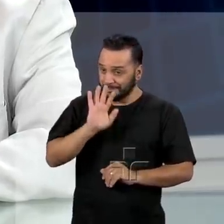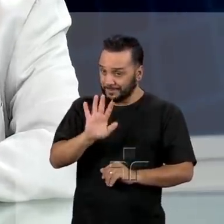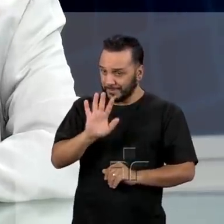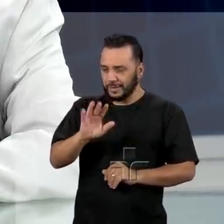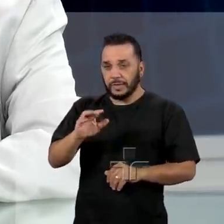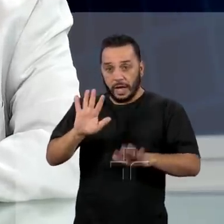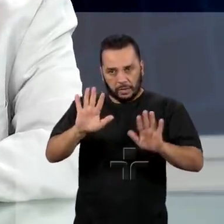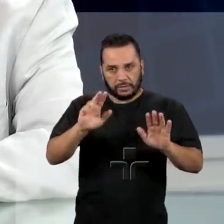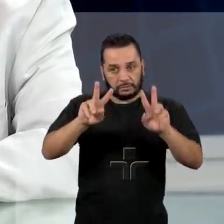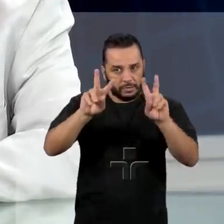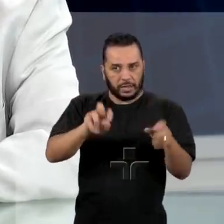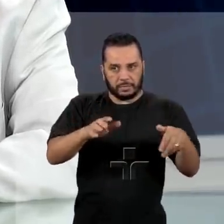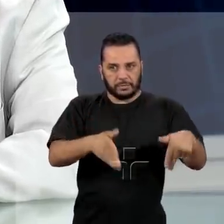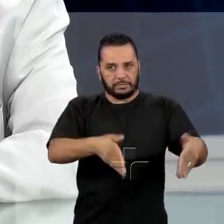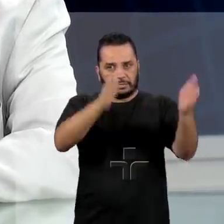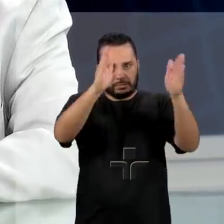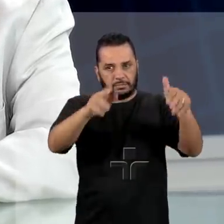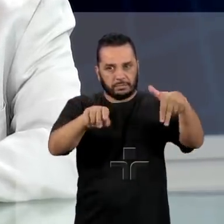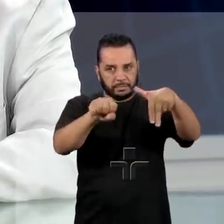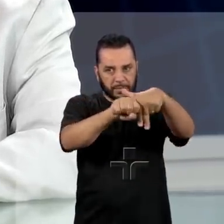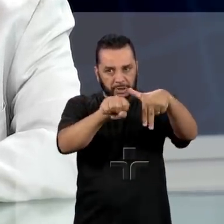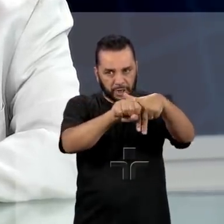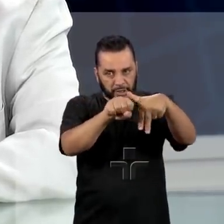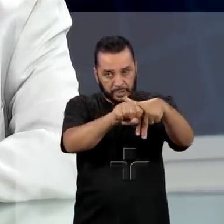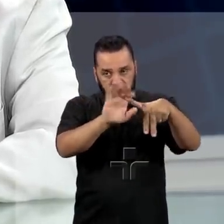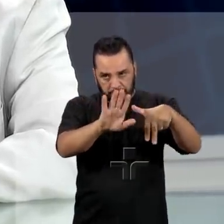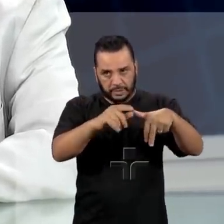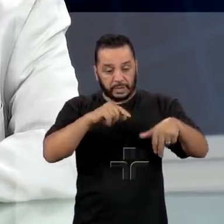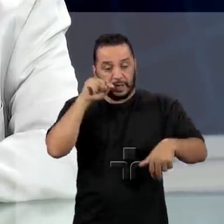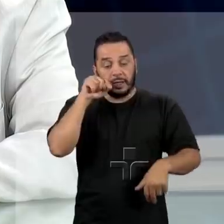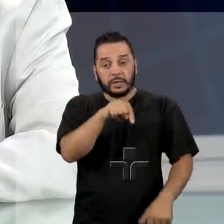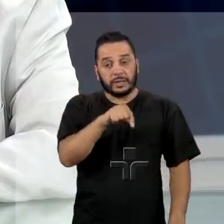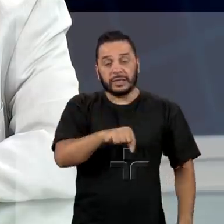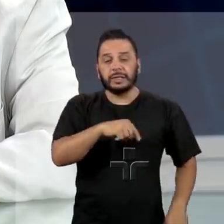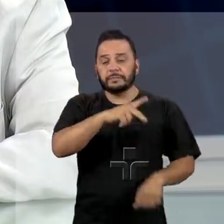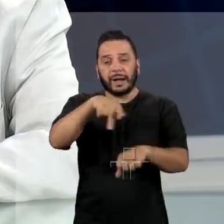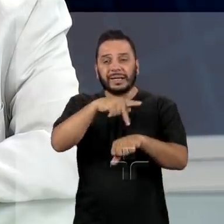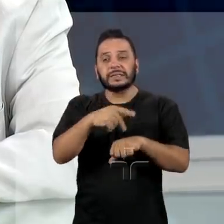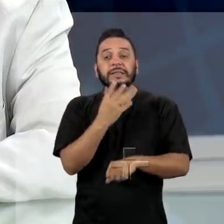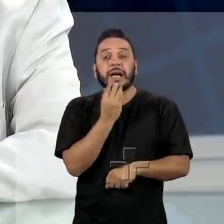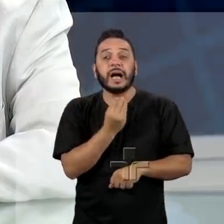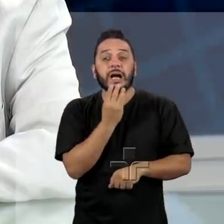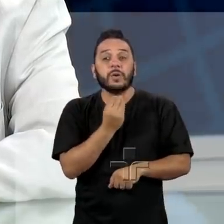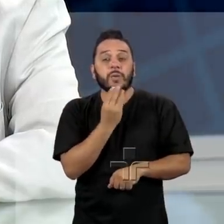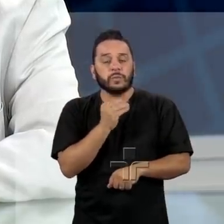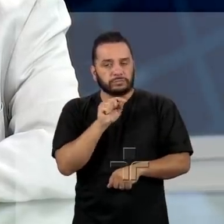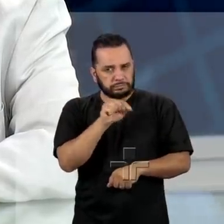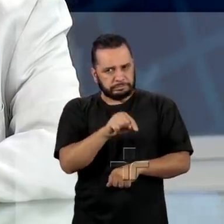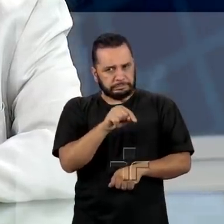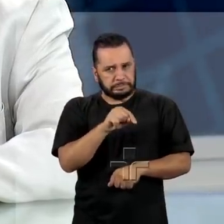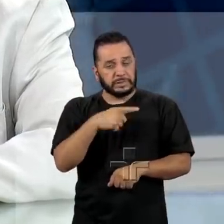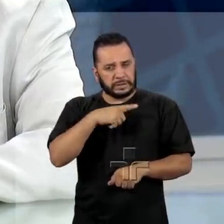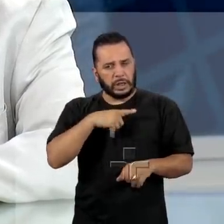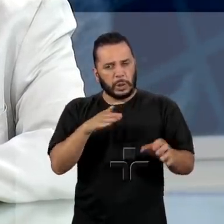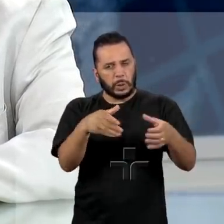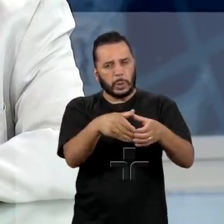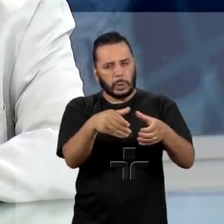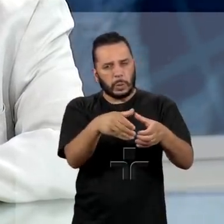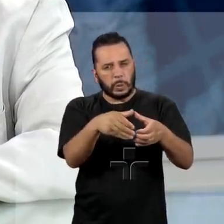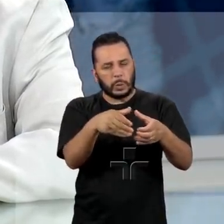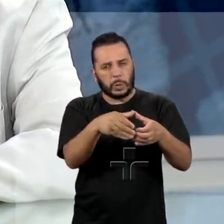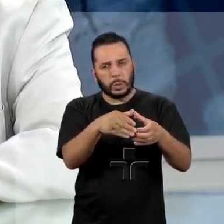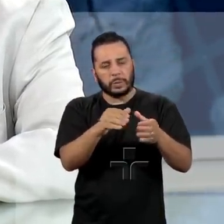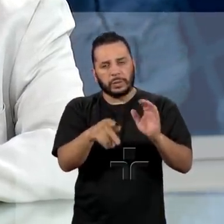à embaixada, do ponto de vista de Israel, é claro que aqueles grupos que estão próximos do